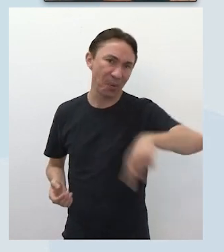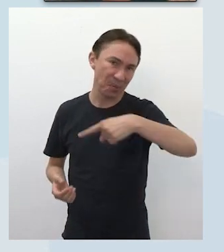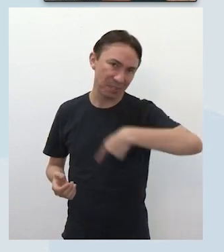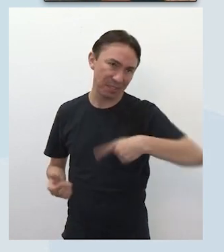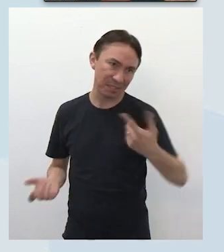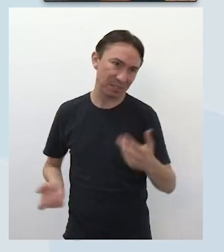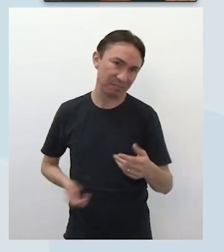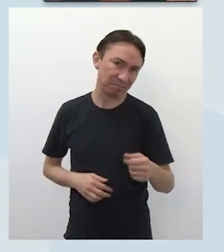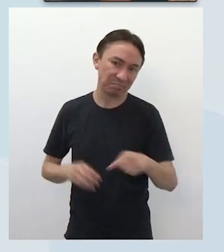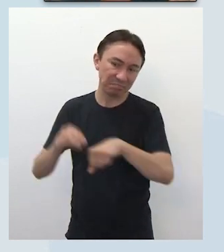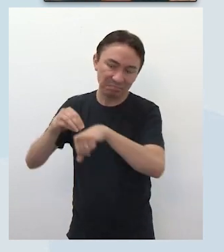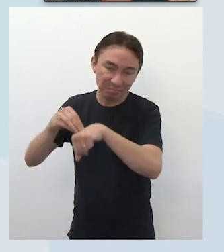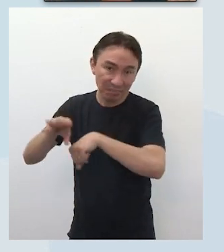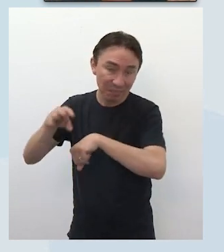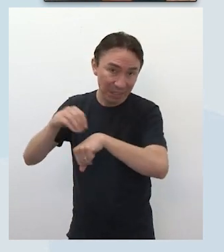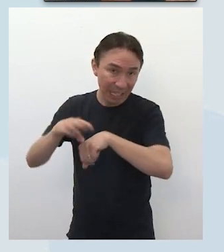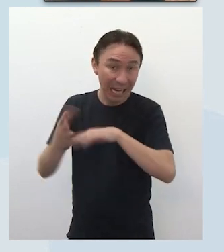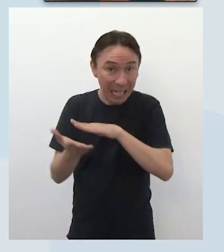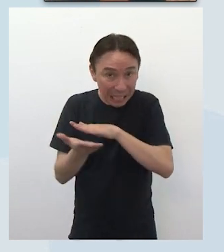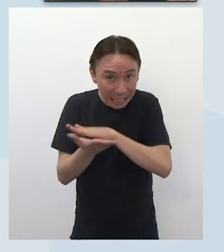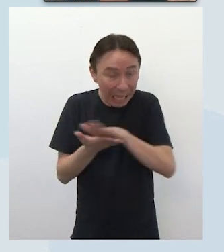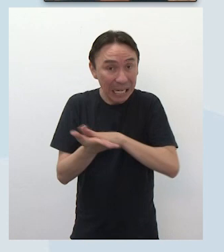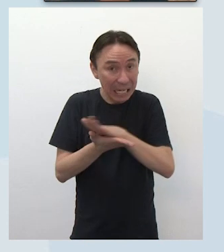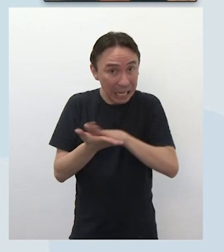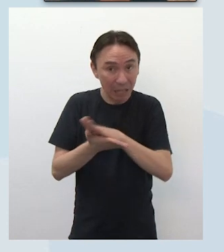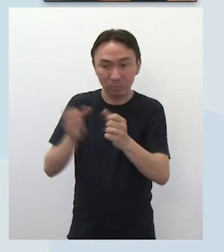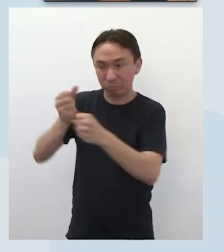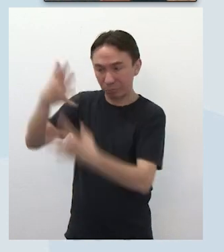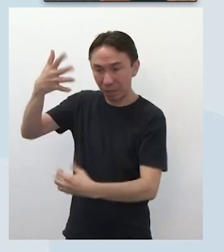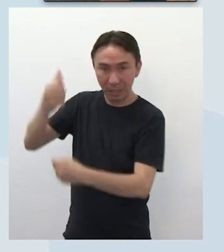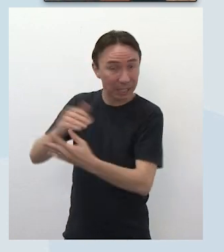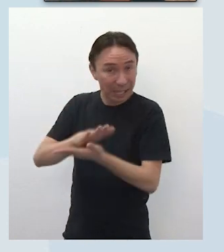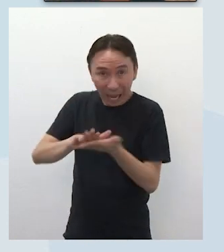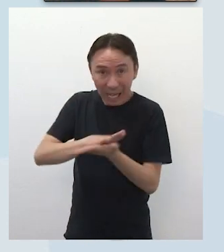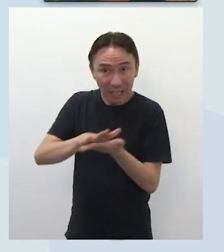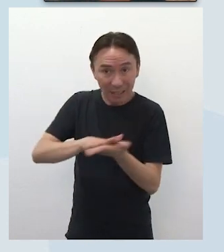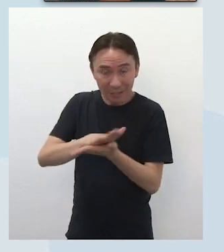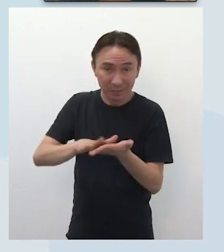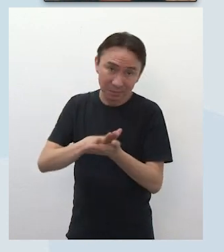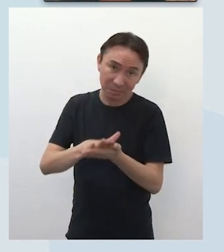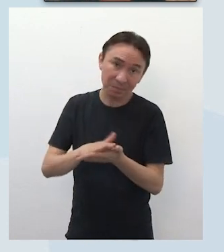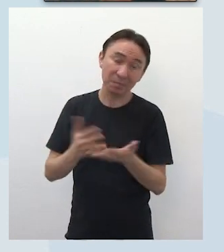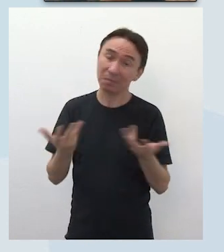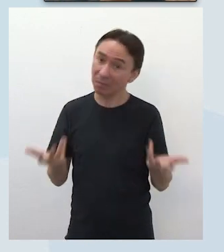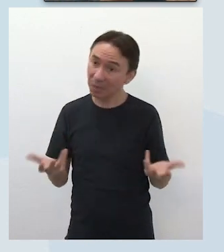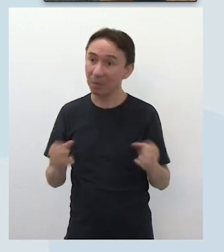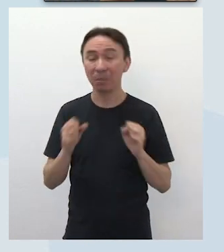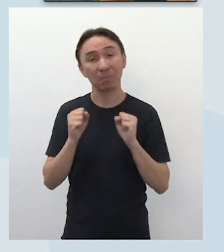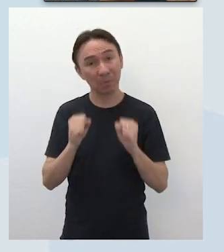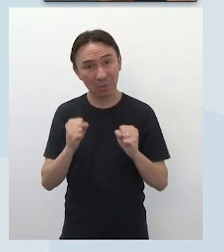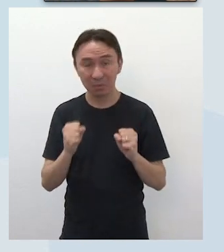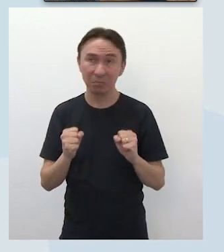sugestão vinda do nosso chat, eu posso inferir aquilo que, em geral, a gente